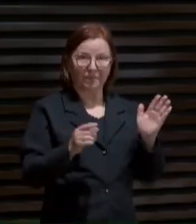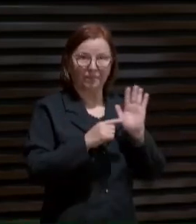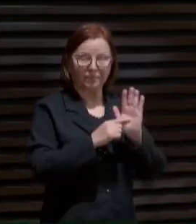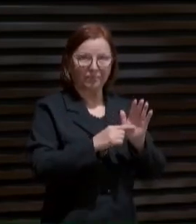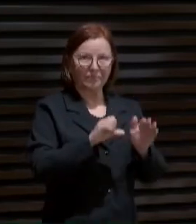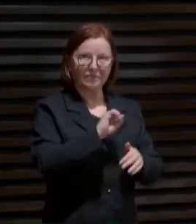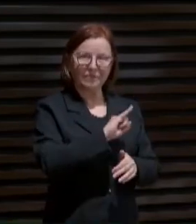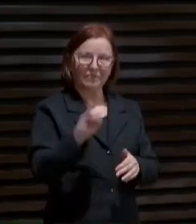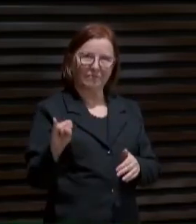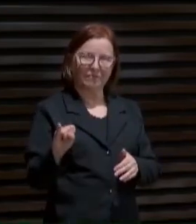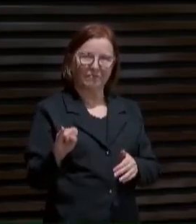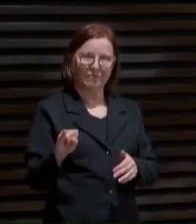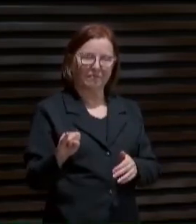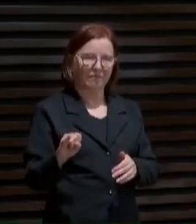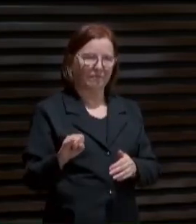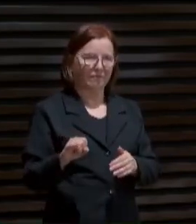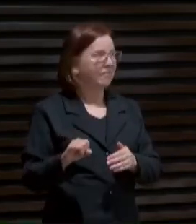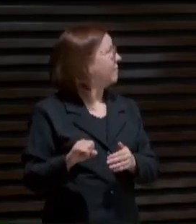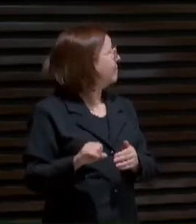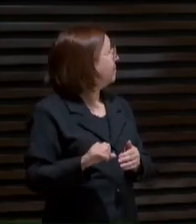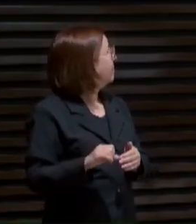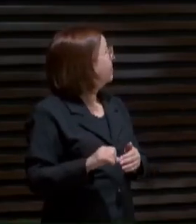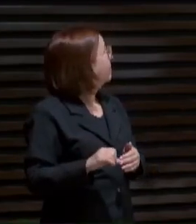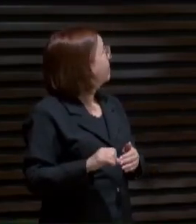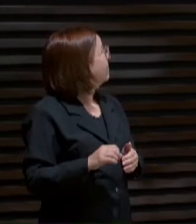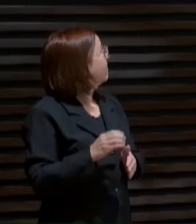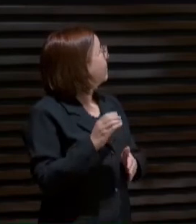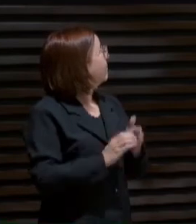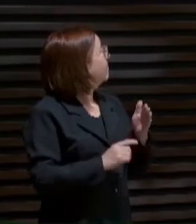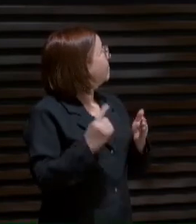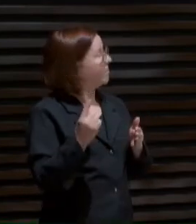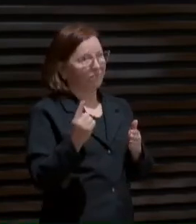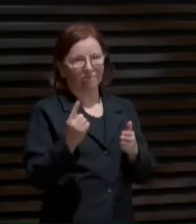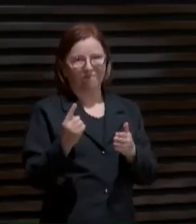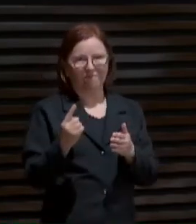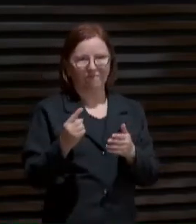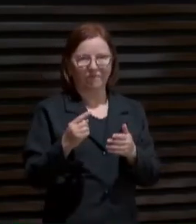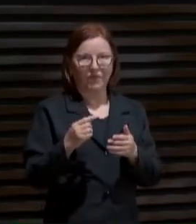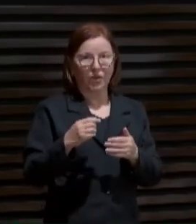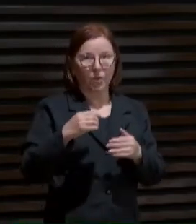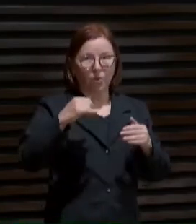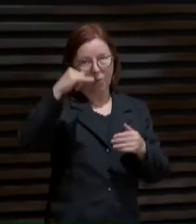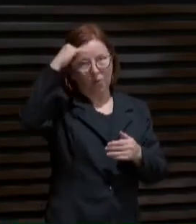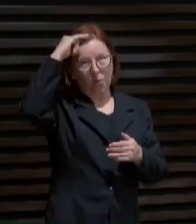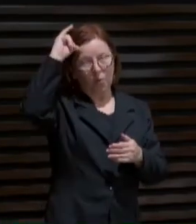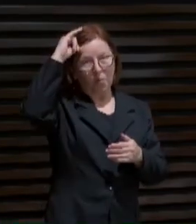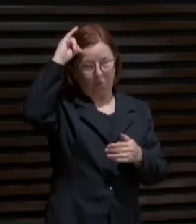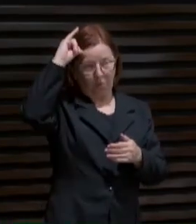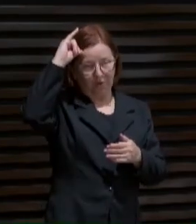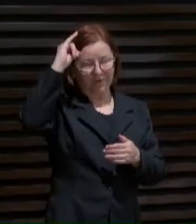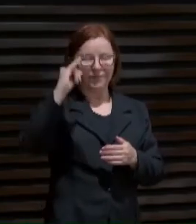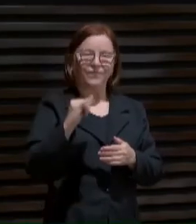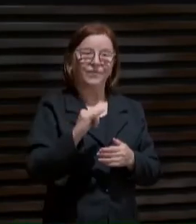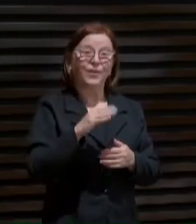3 a 6 que o boi ele conhece o seu possuidor eo